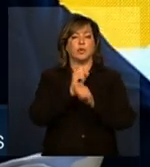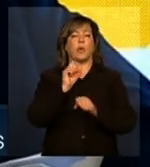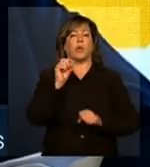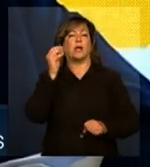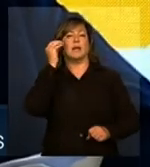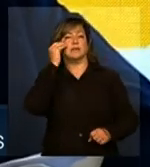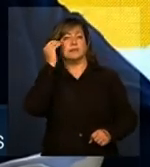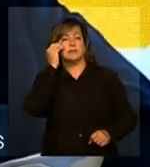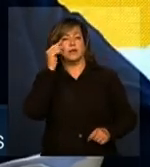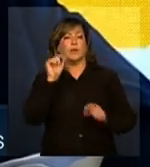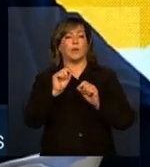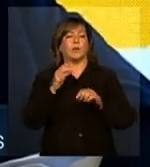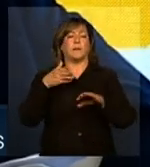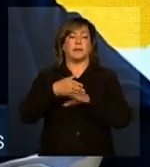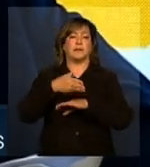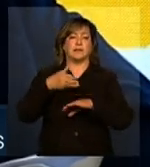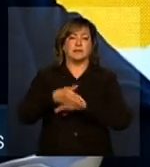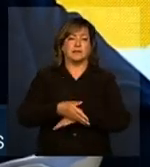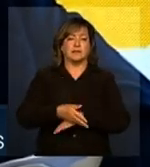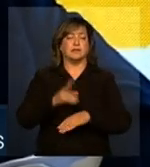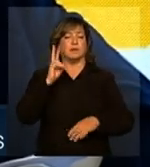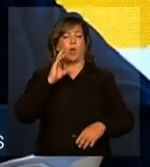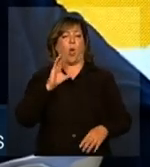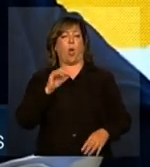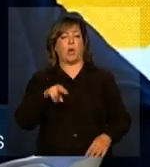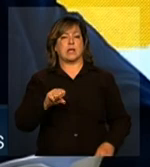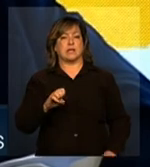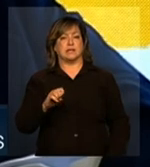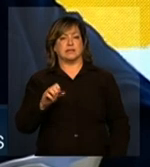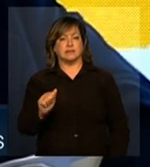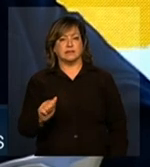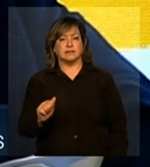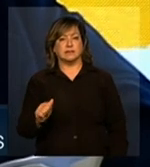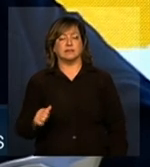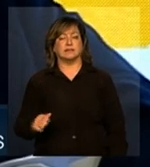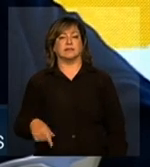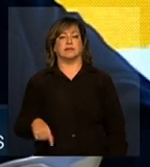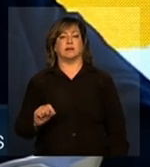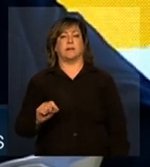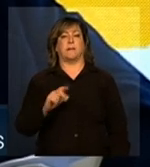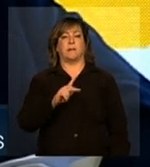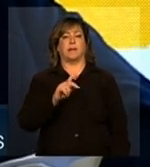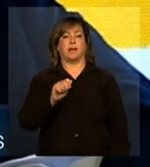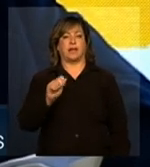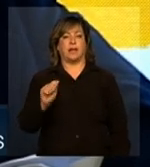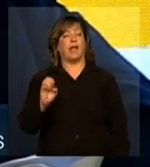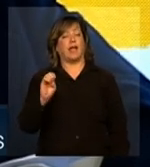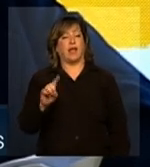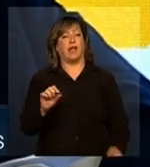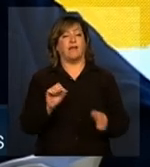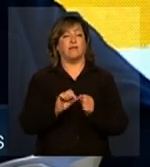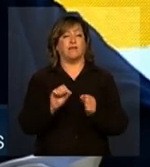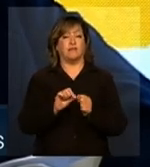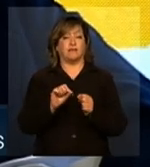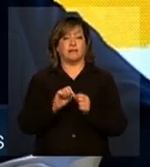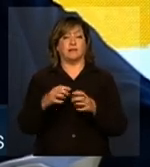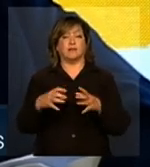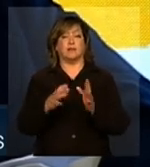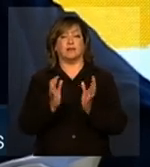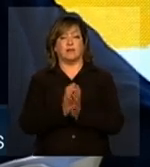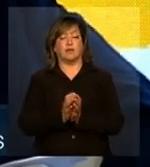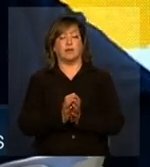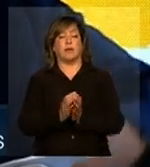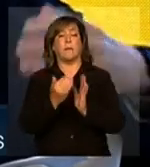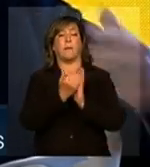que participamos enquanto Conceia, o PAA é criado no bojo do Programa